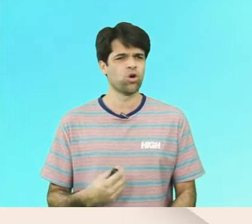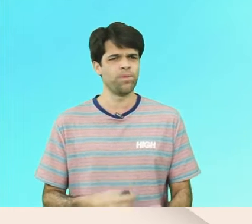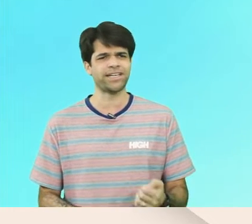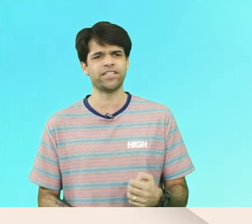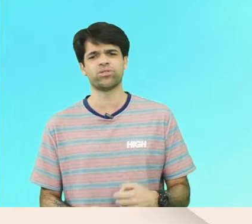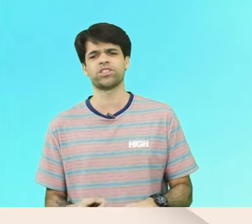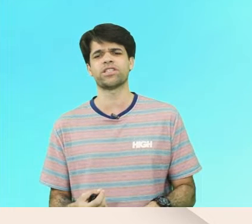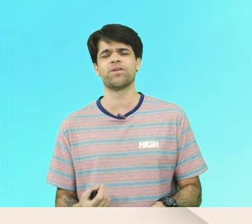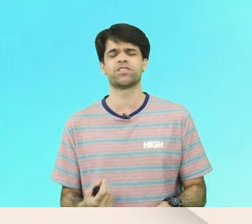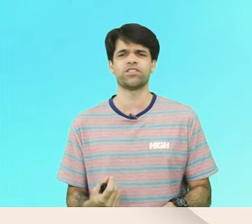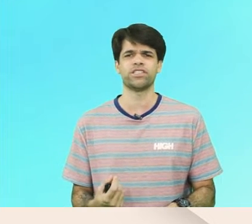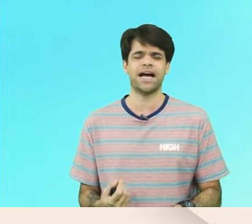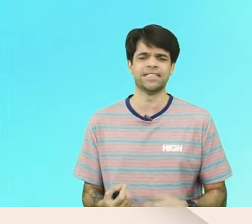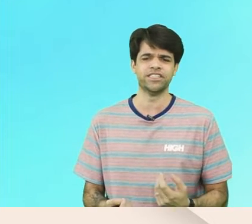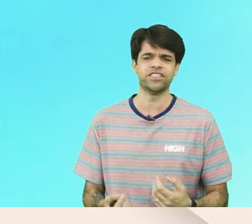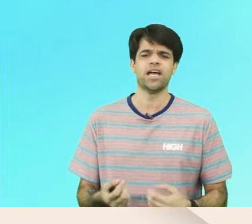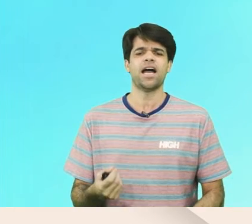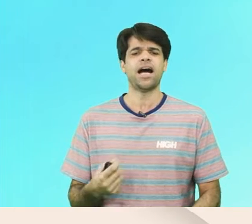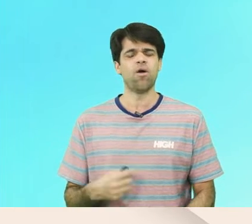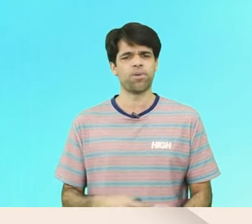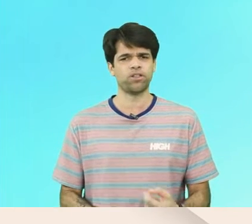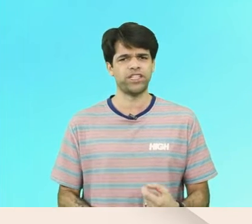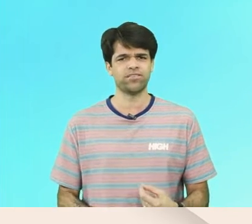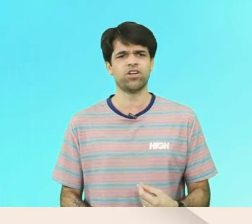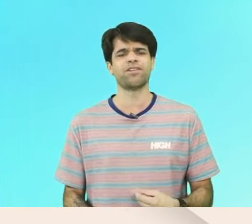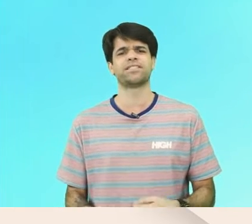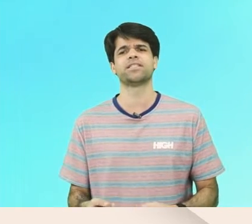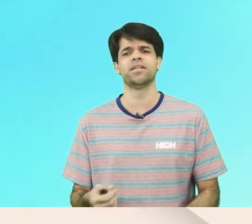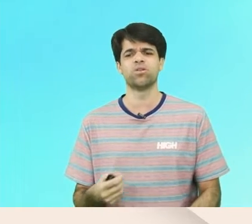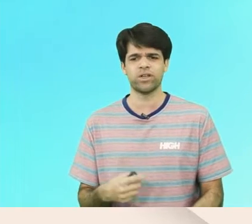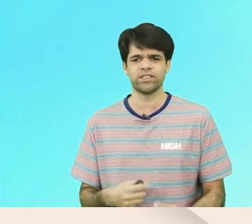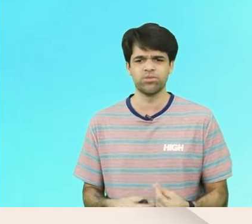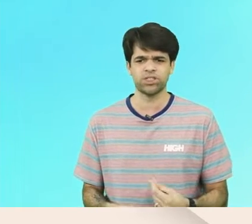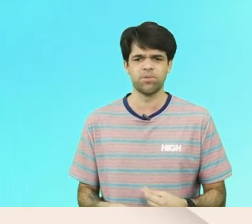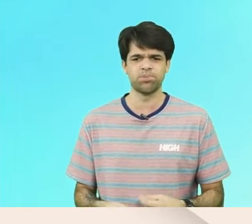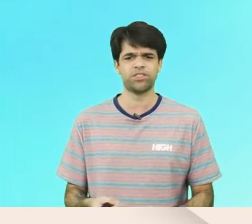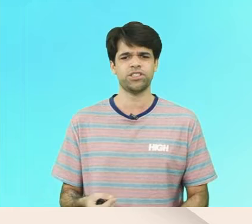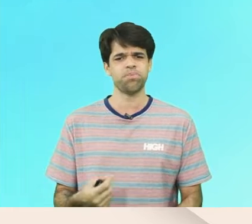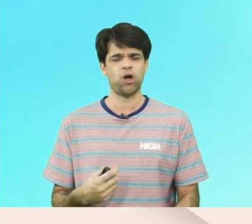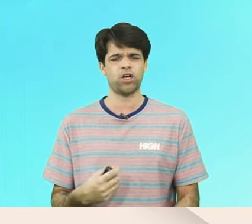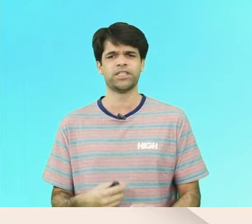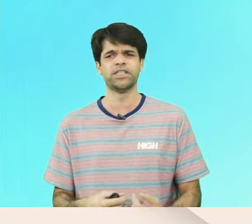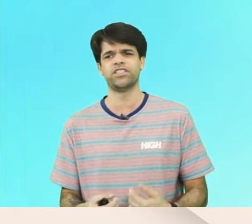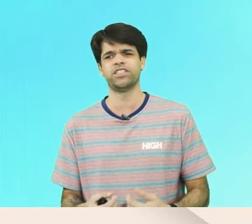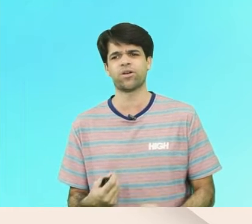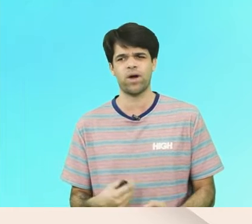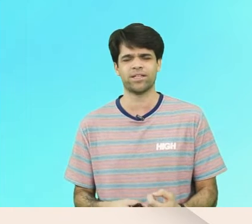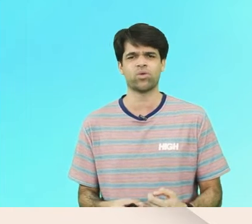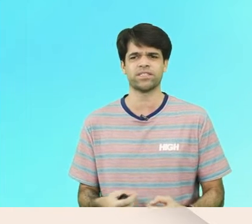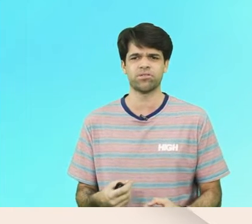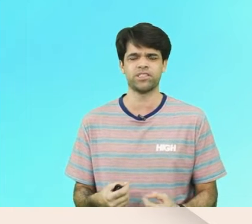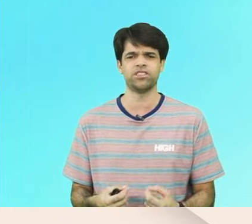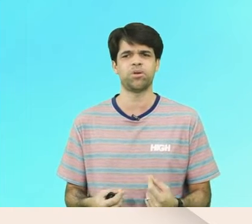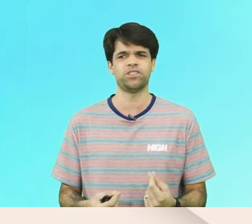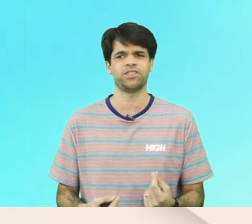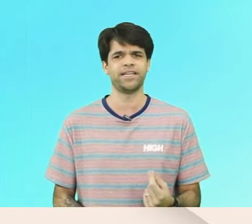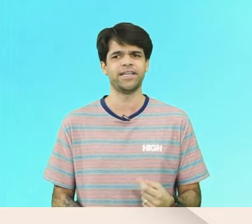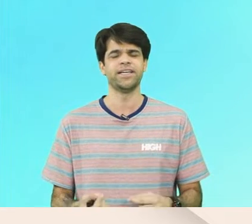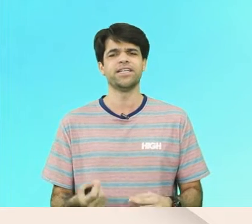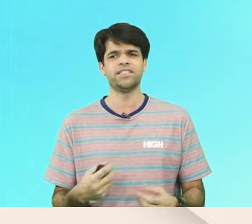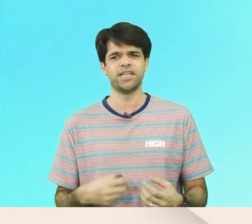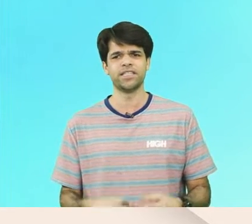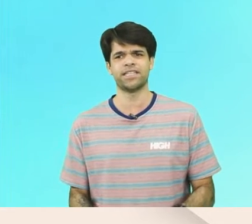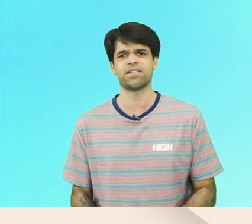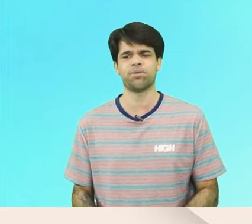pouco sobre questões que estão associadas a um projeto de inovação, quais são os campos importantes, e qual é a atuação que a gente